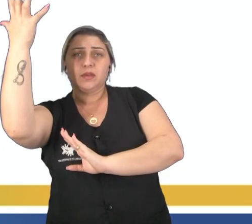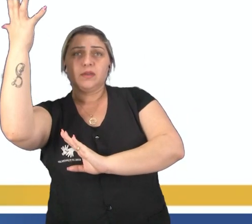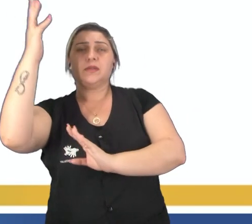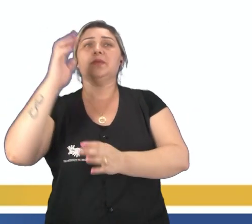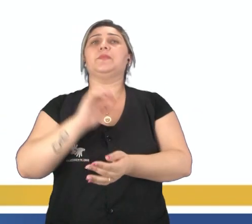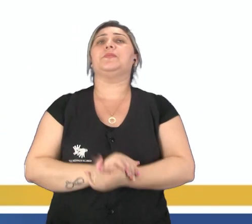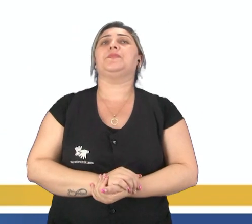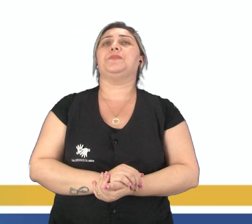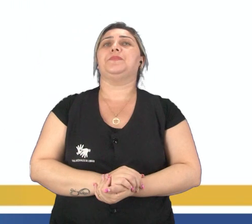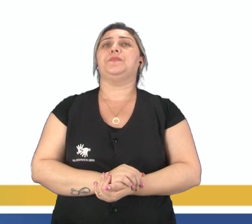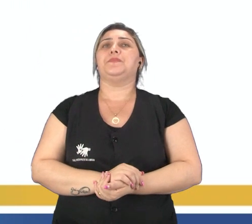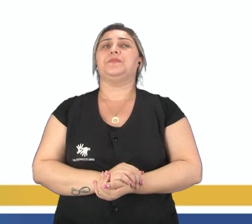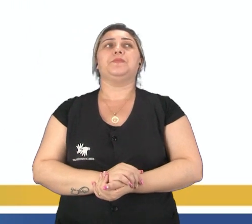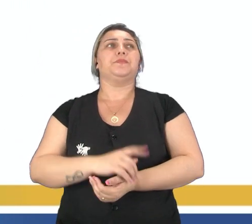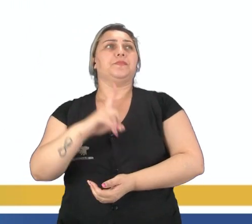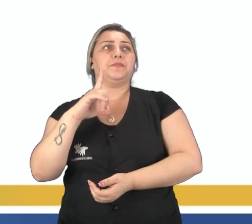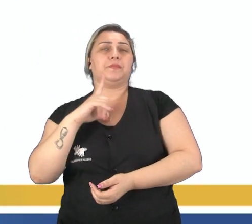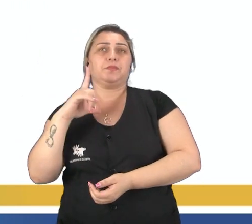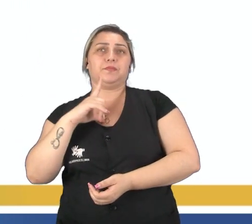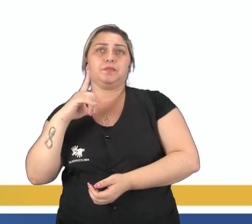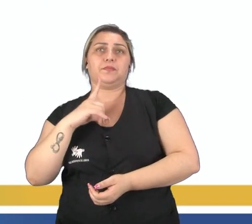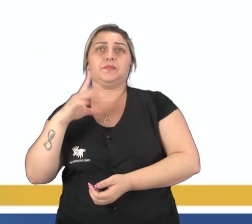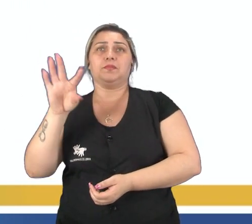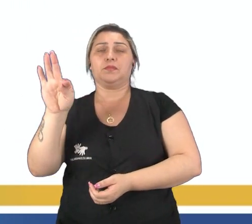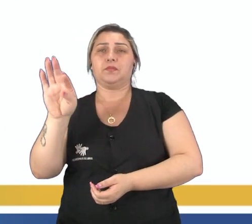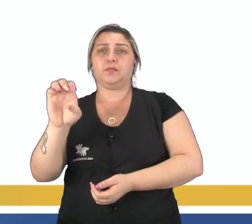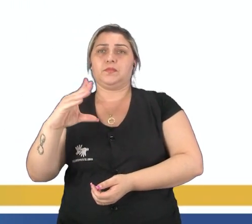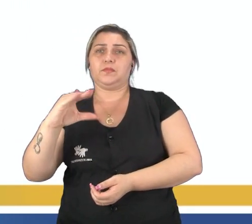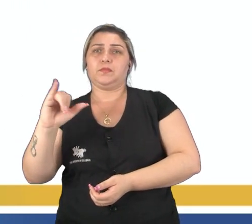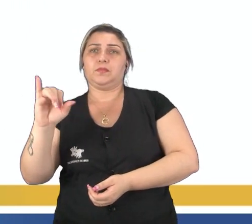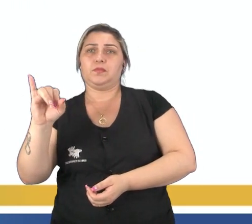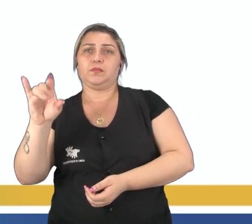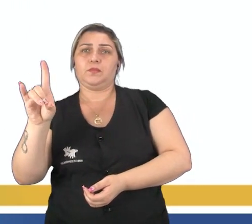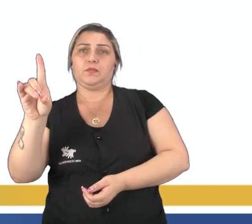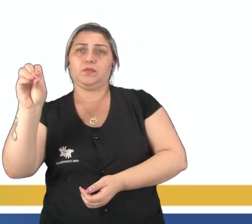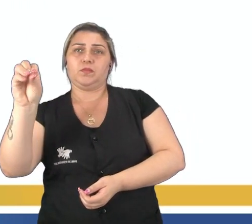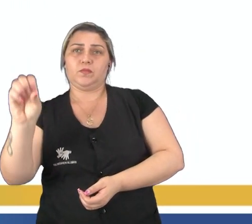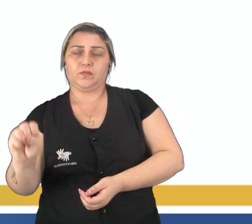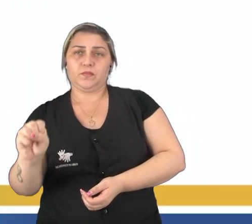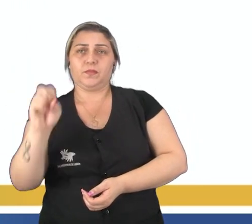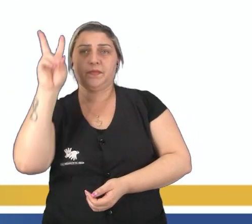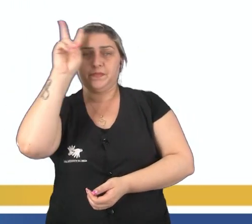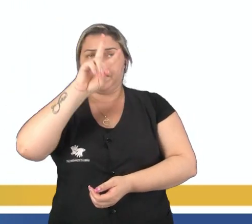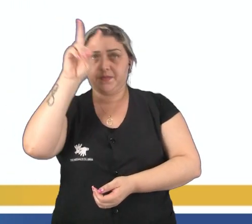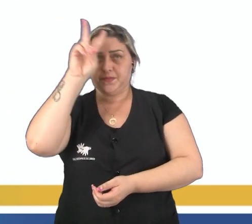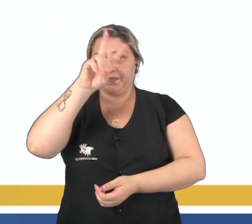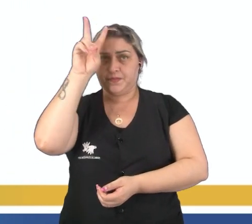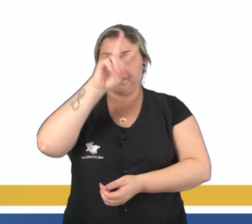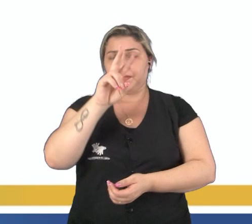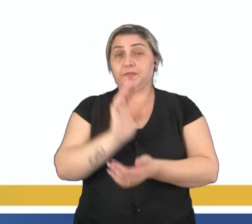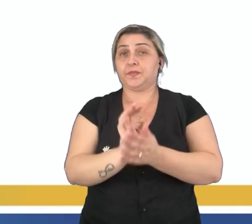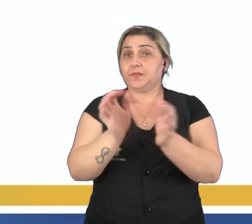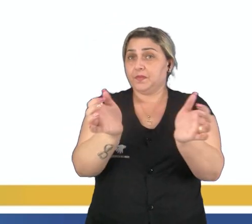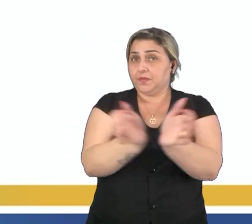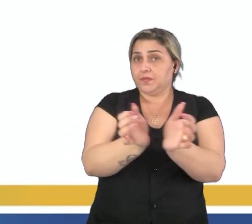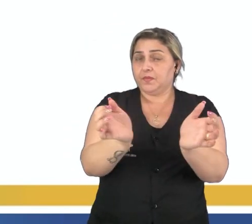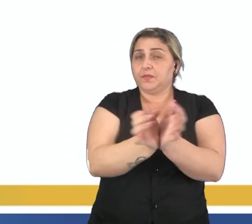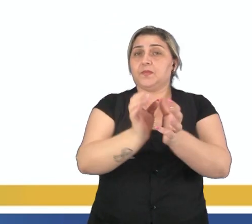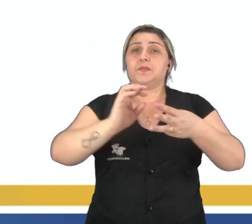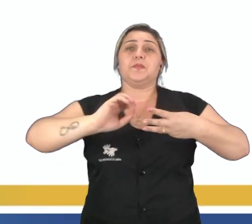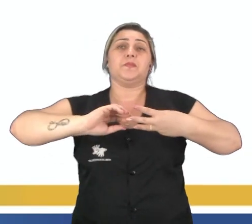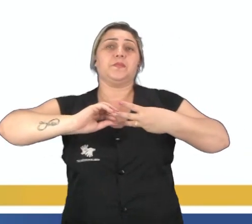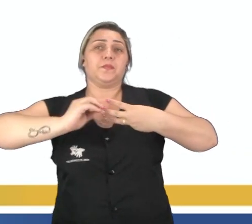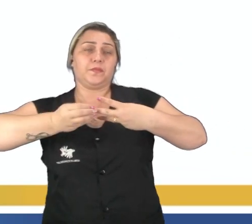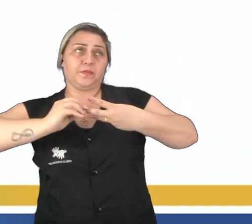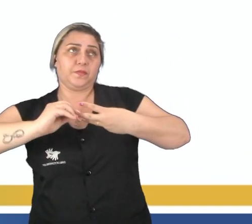momento. E aí a gente tem os tipos de tecidos que o nosso corpo possui também. Lembra que eu falei, a gente tem um conjunto de células, somos